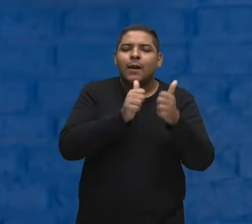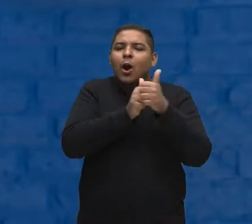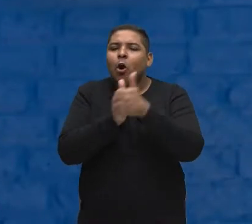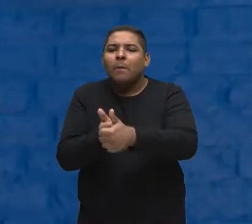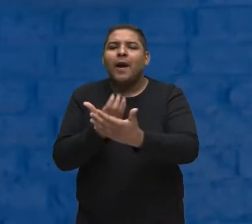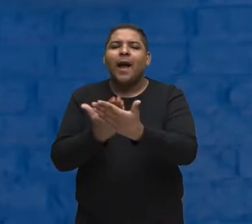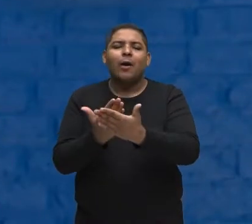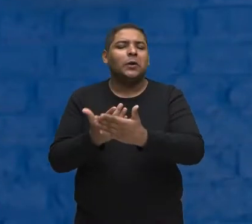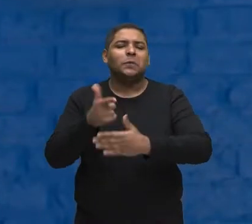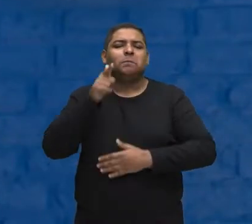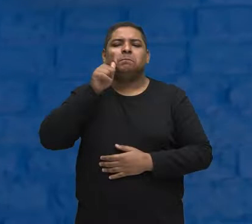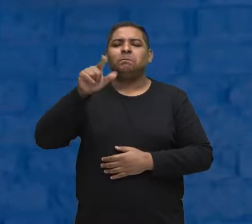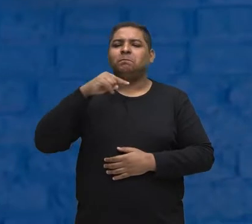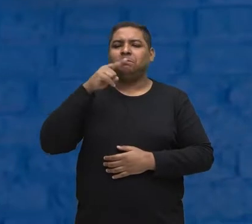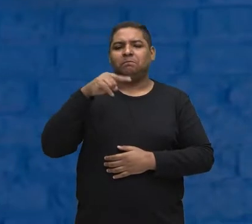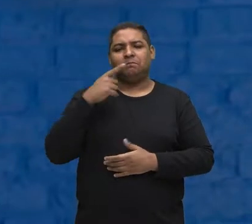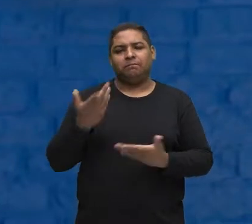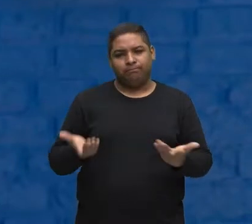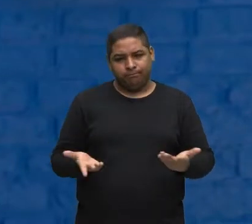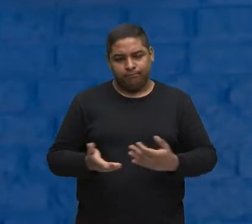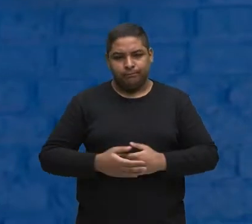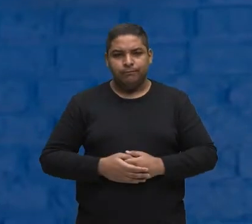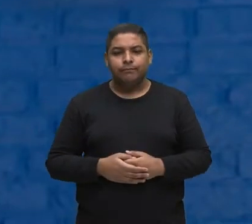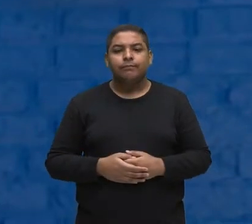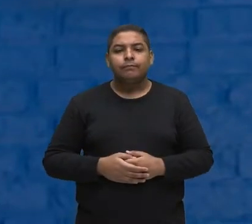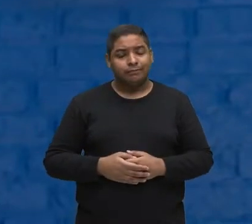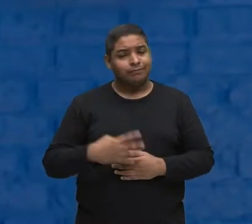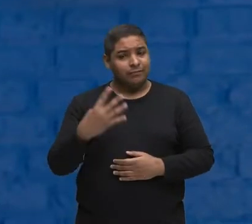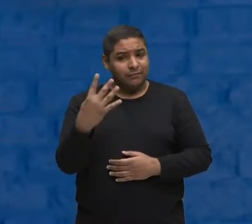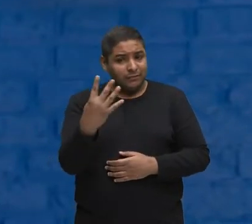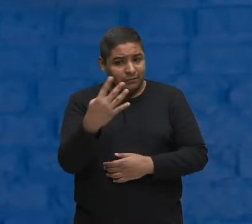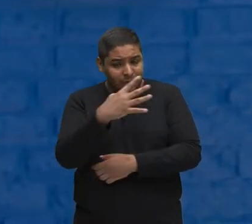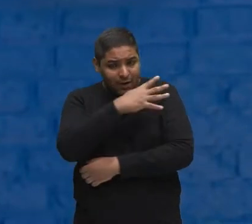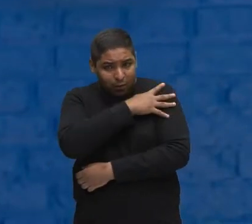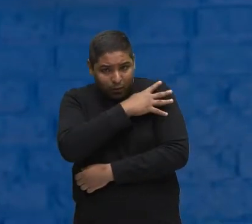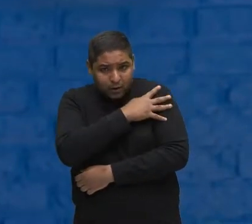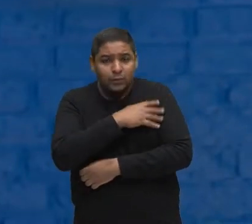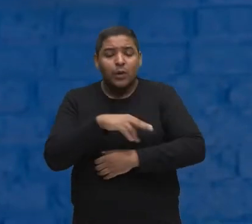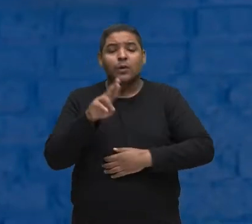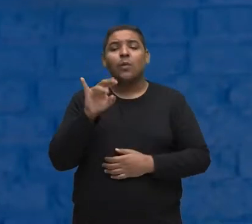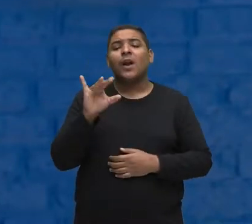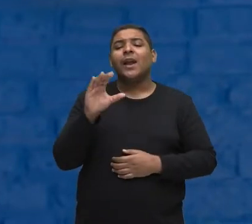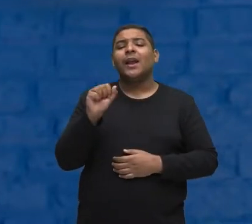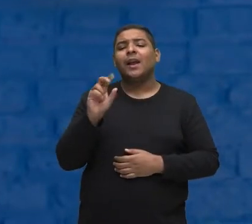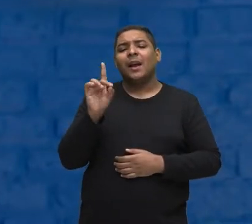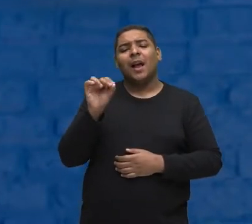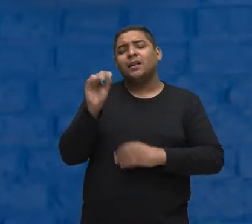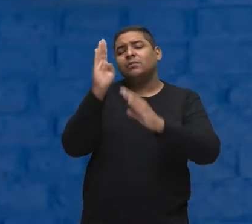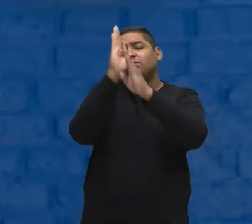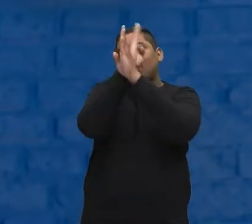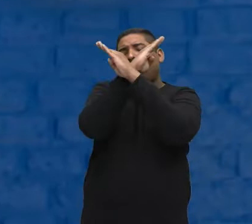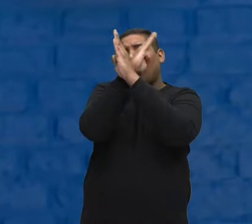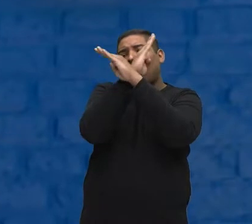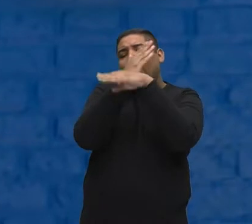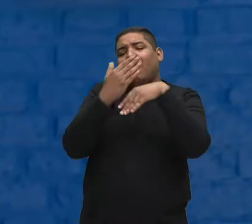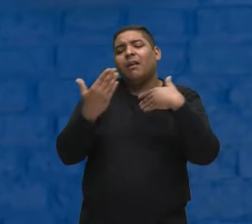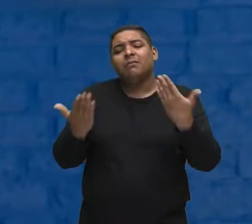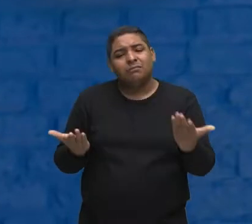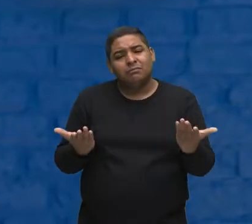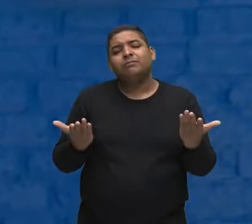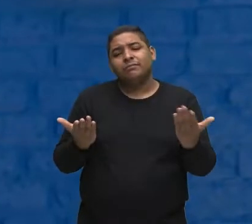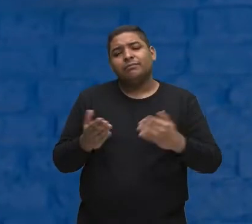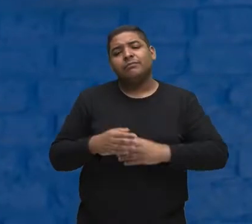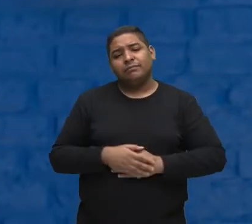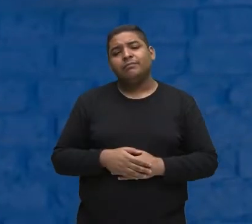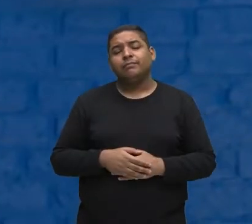isso que está aqui. Nesse momento da ficha do 4º ano, o Ricardo andava muito distraído, né? Então, não mostrava